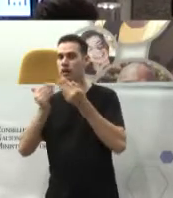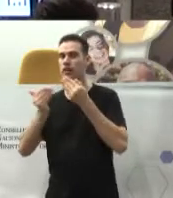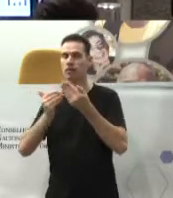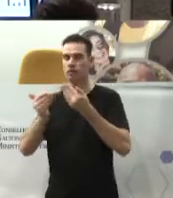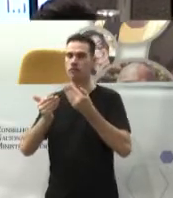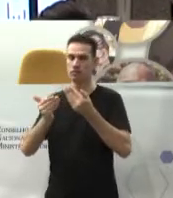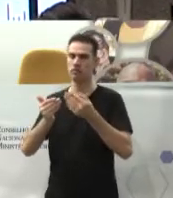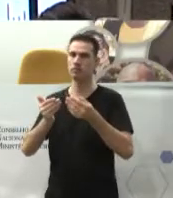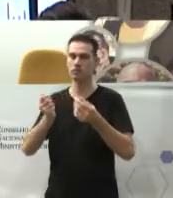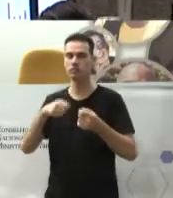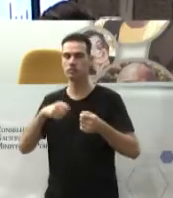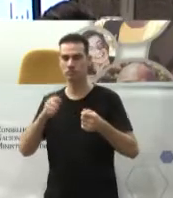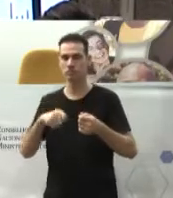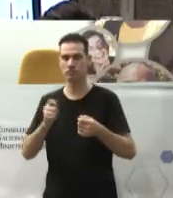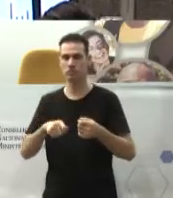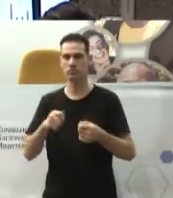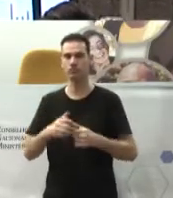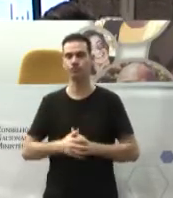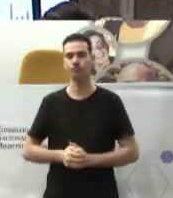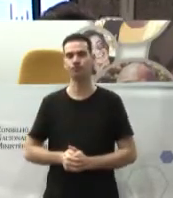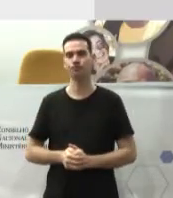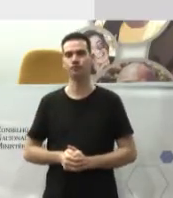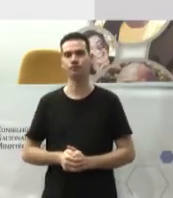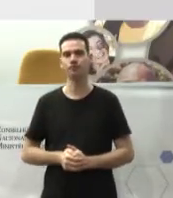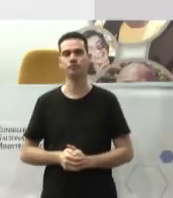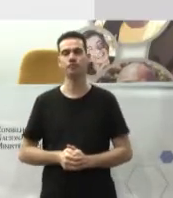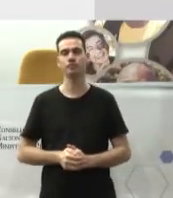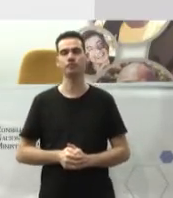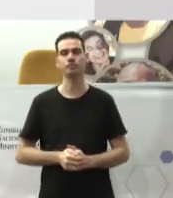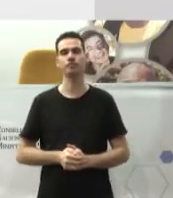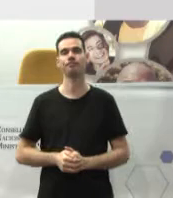um melhoramento nesses índices.